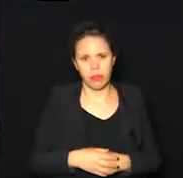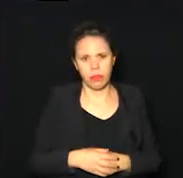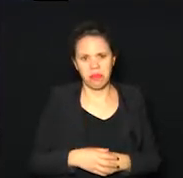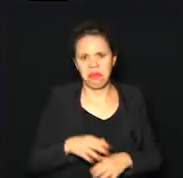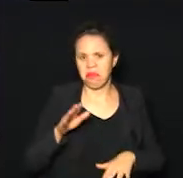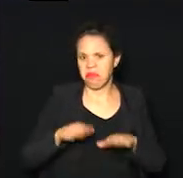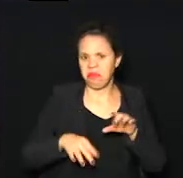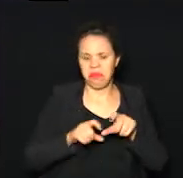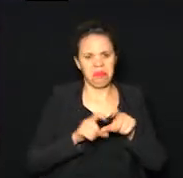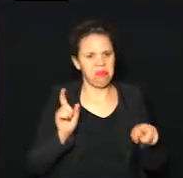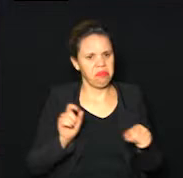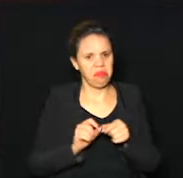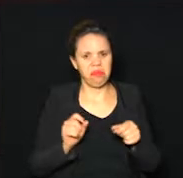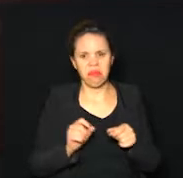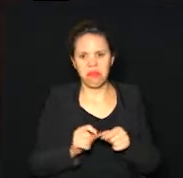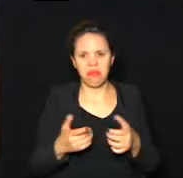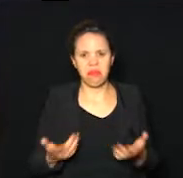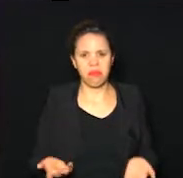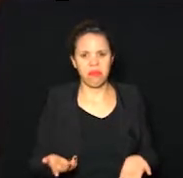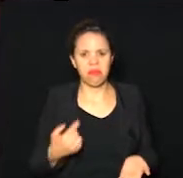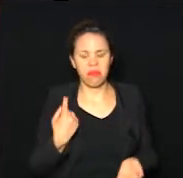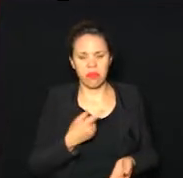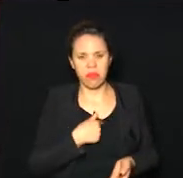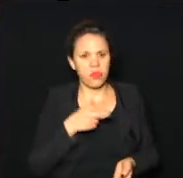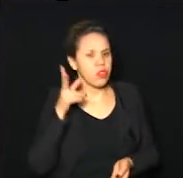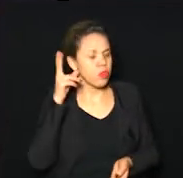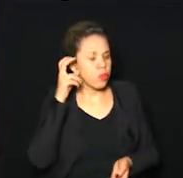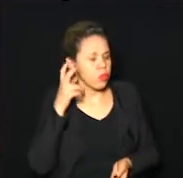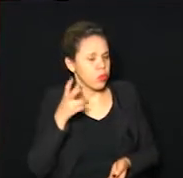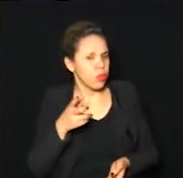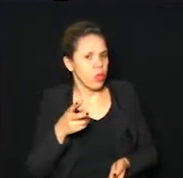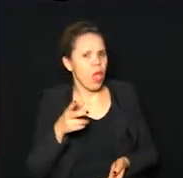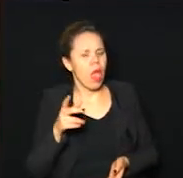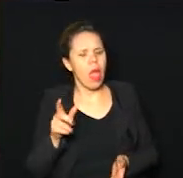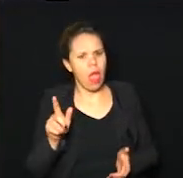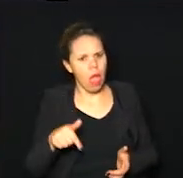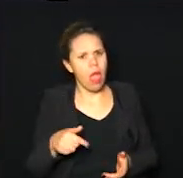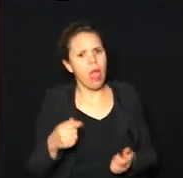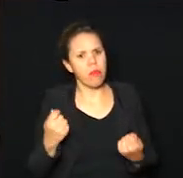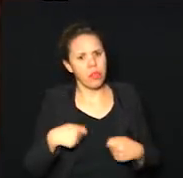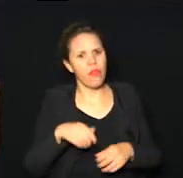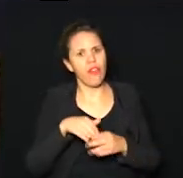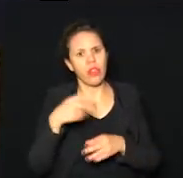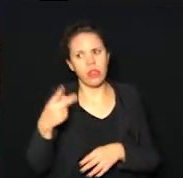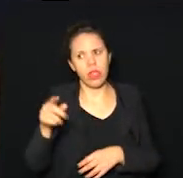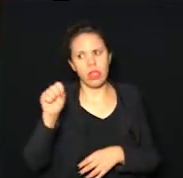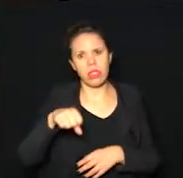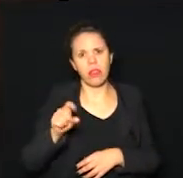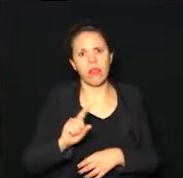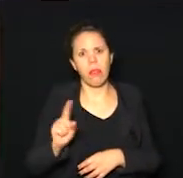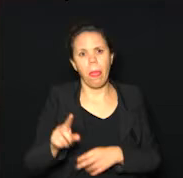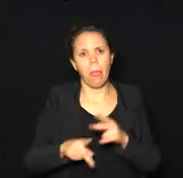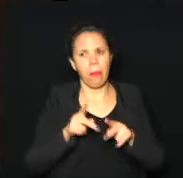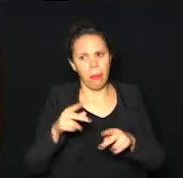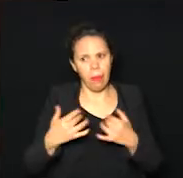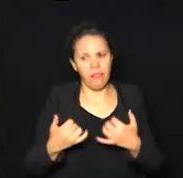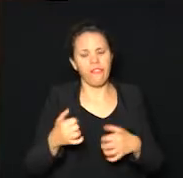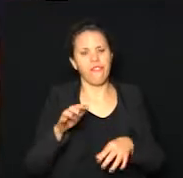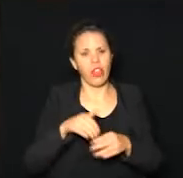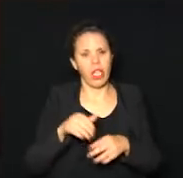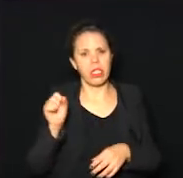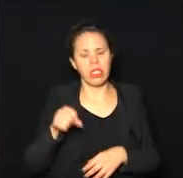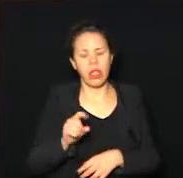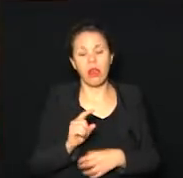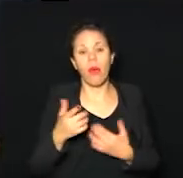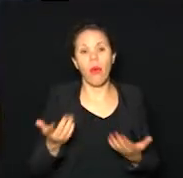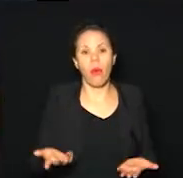Independente do que está fazendo, tem que fazer o seguinte, nós temos que ser ouvidos. É o mínimo, eu posso votar neles ou não. A população pode votar, eles vão pedir voto.